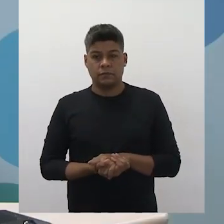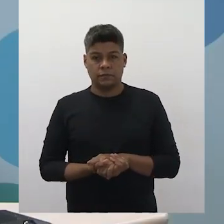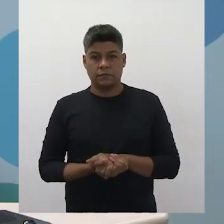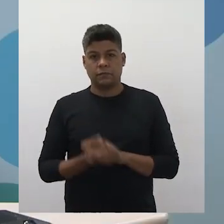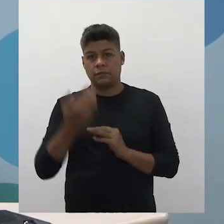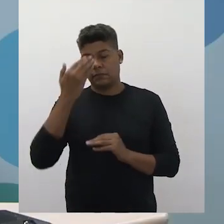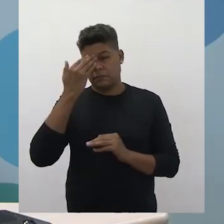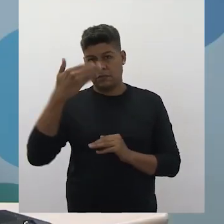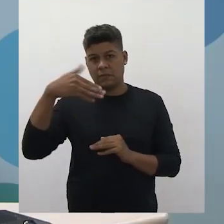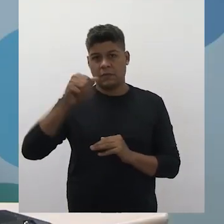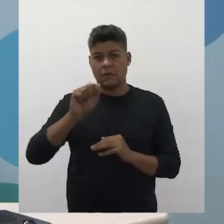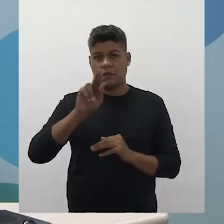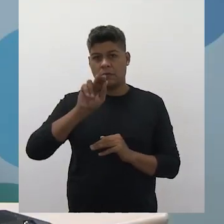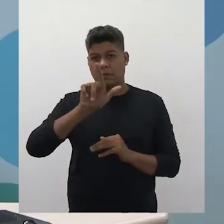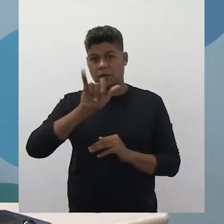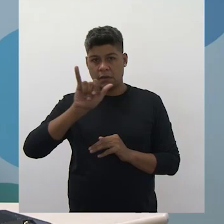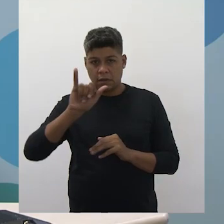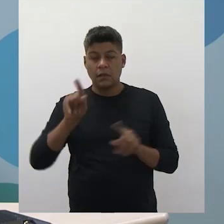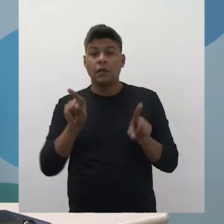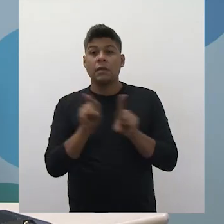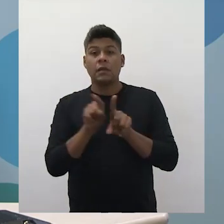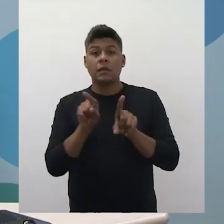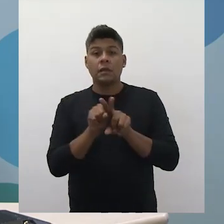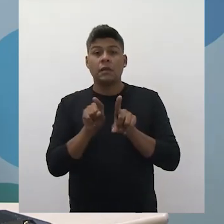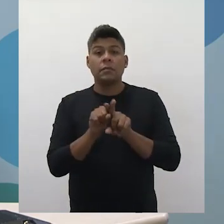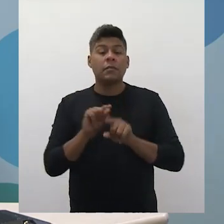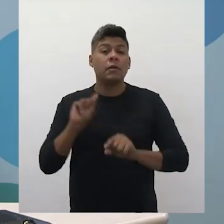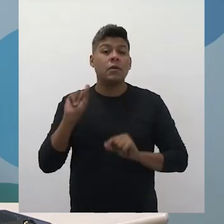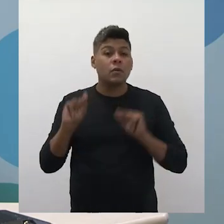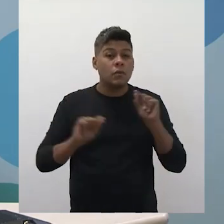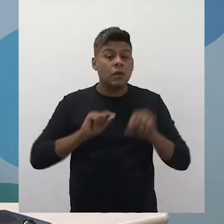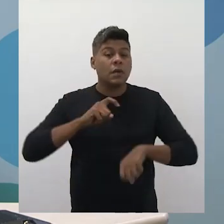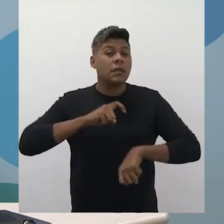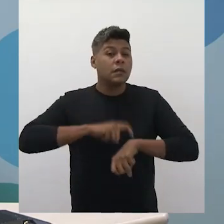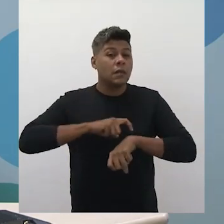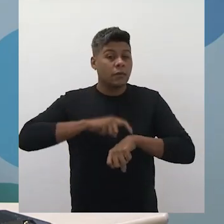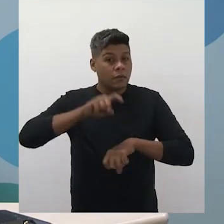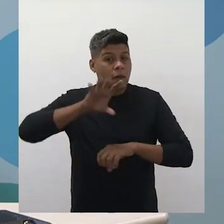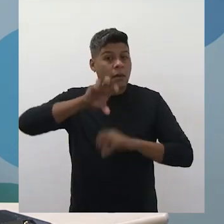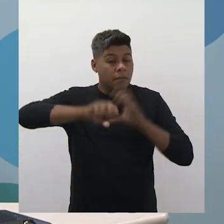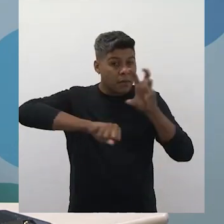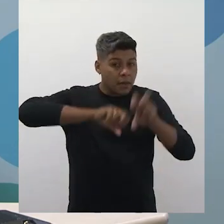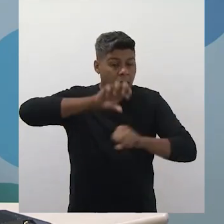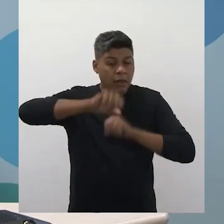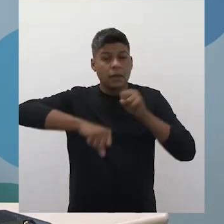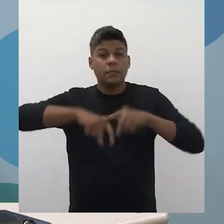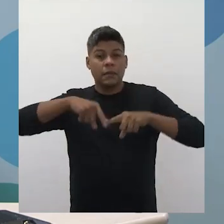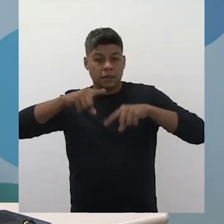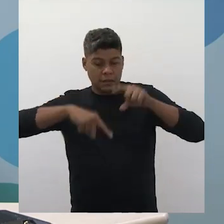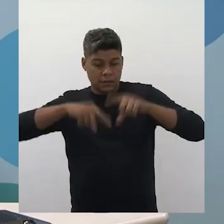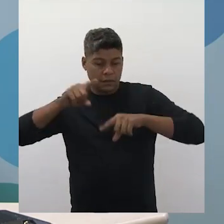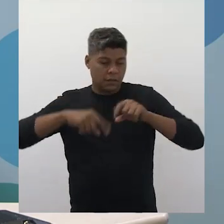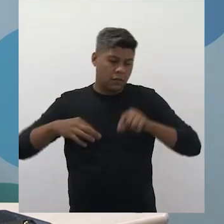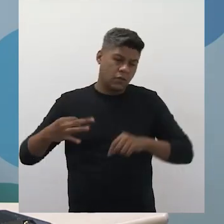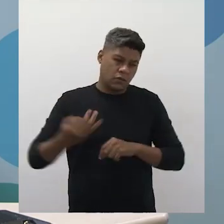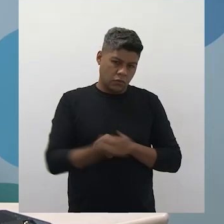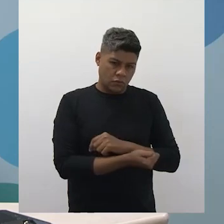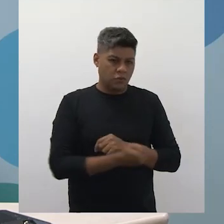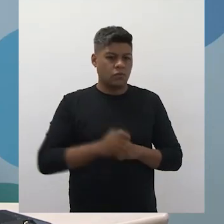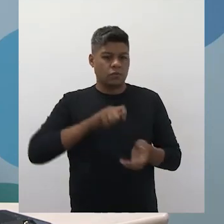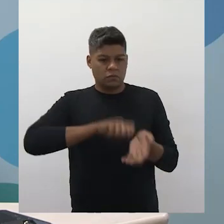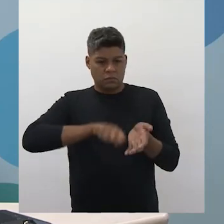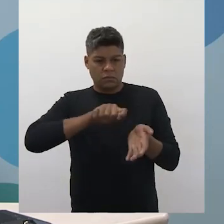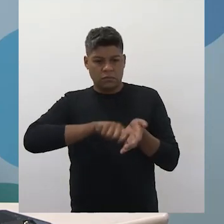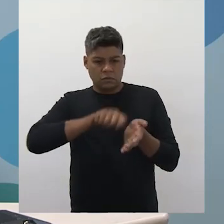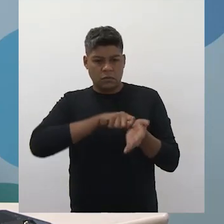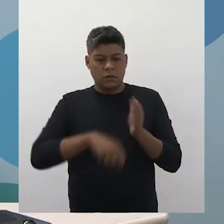Obrigado, Marli. Também nesse momento nós vamos dar um tempinho que vocês possam pegar o aparato, material, para fazer os registros, as